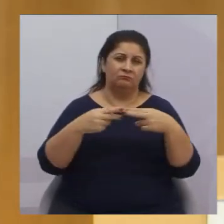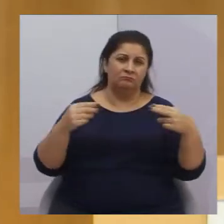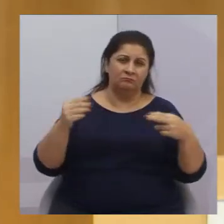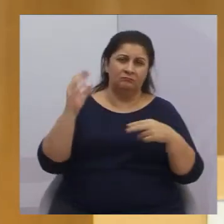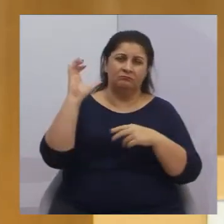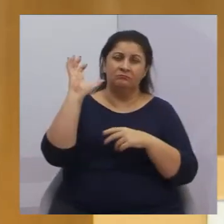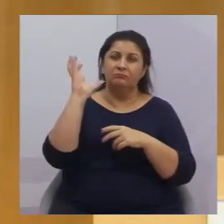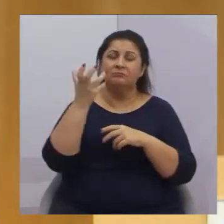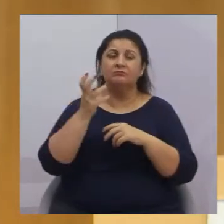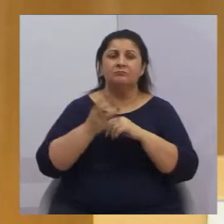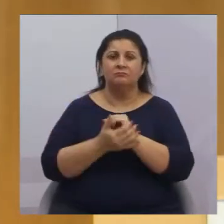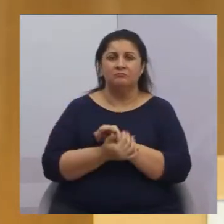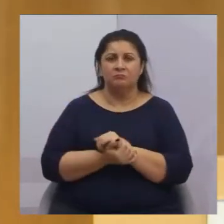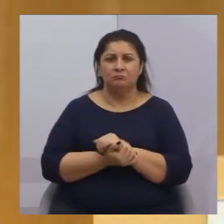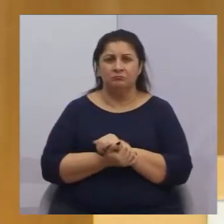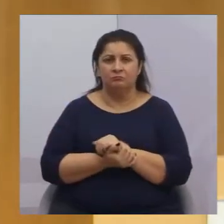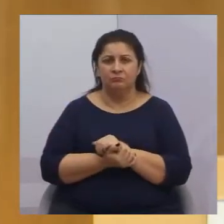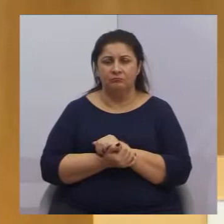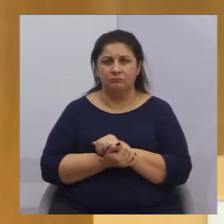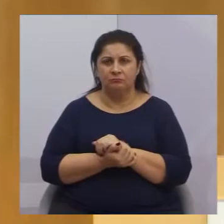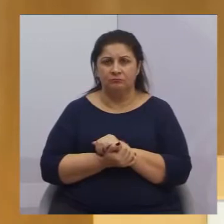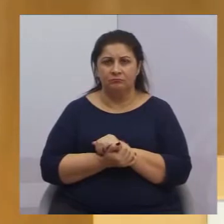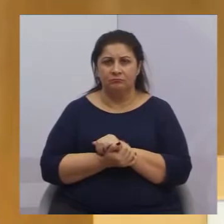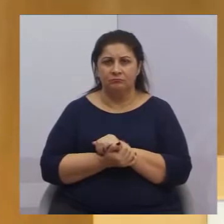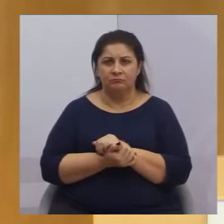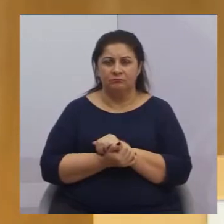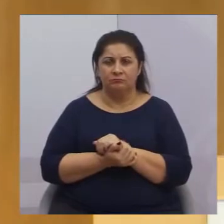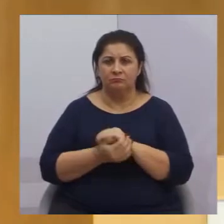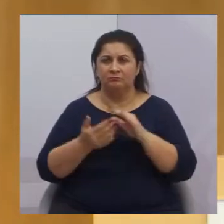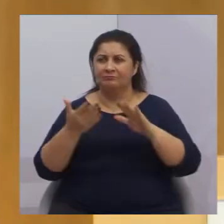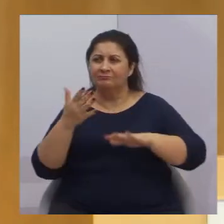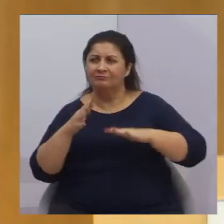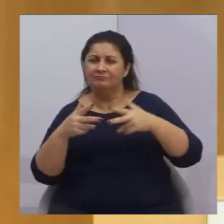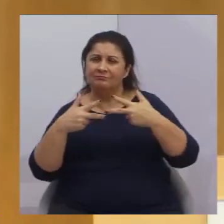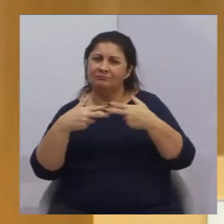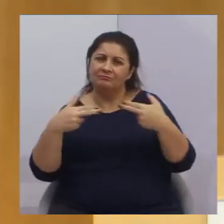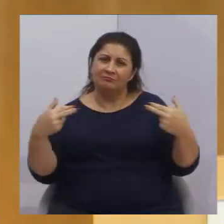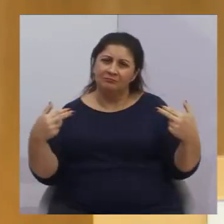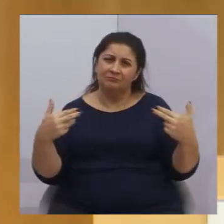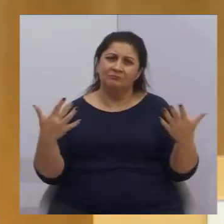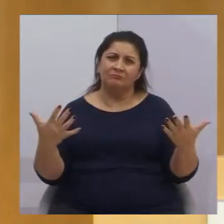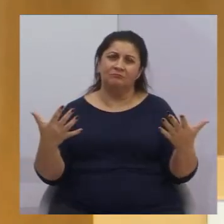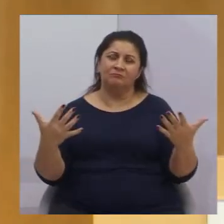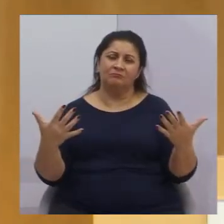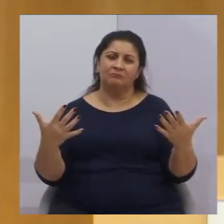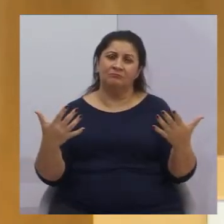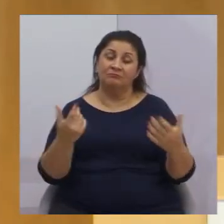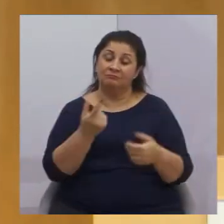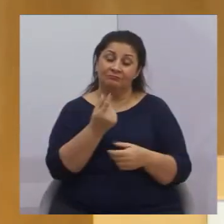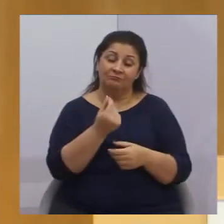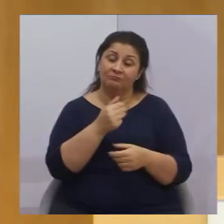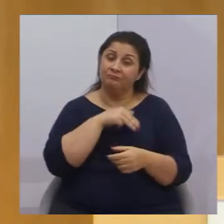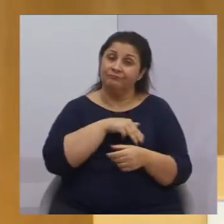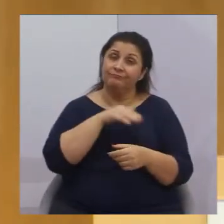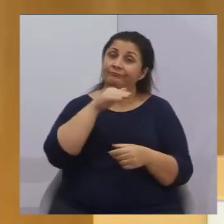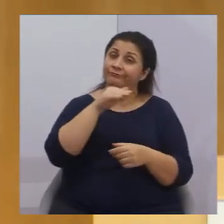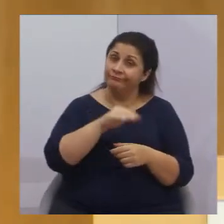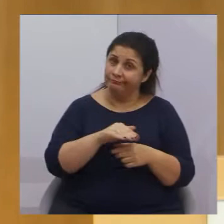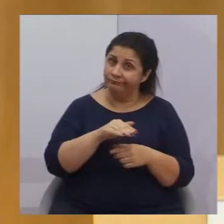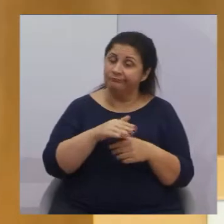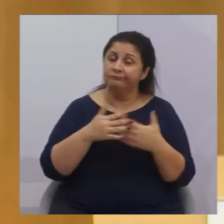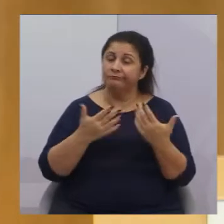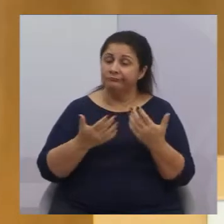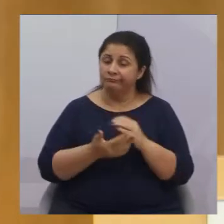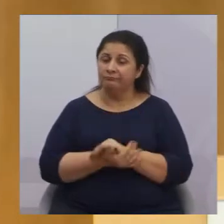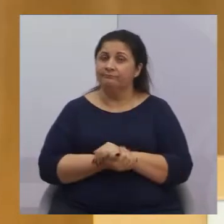conta, muitas vezes, de algumas questões relacionadas a baixos salários ou não, dependendo do